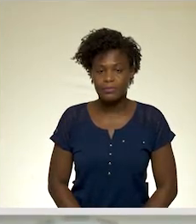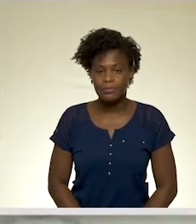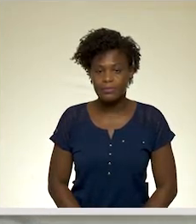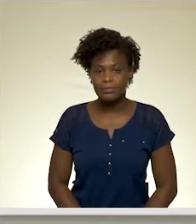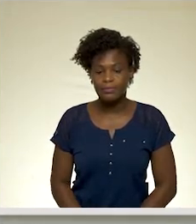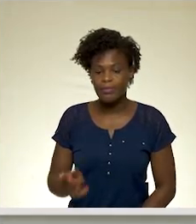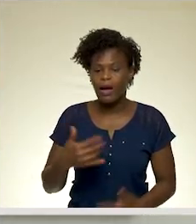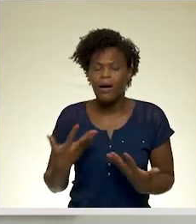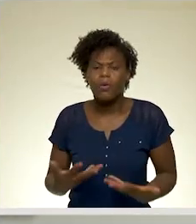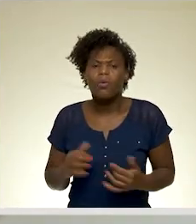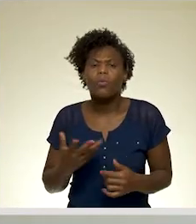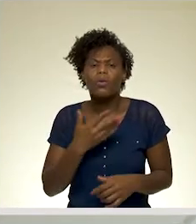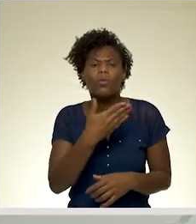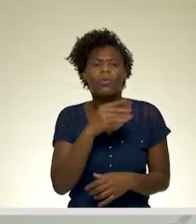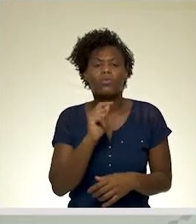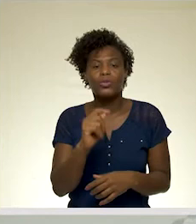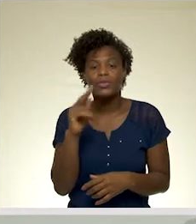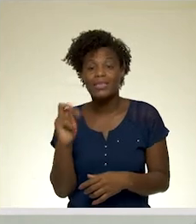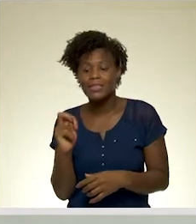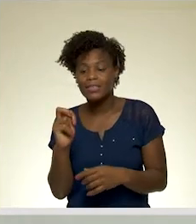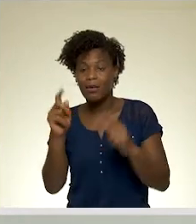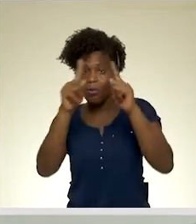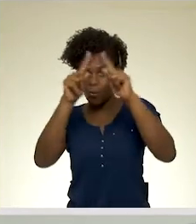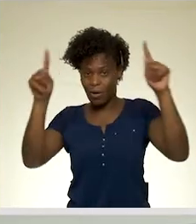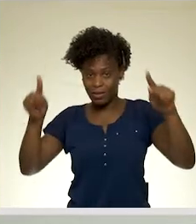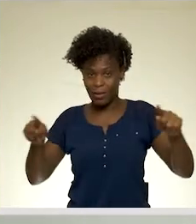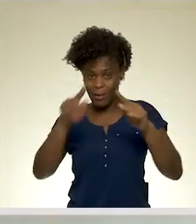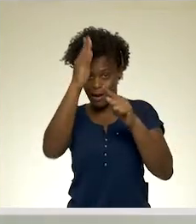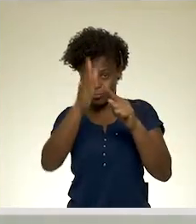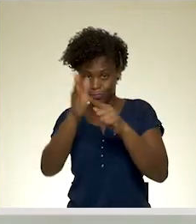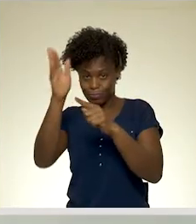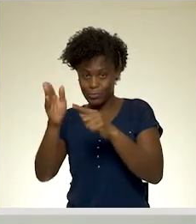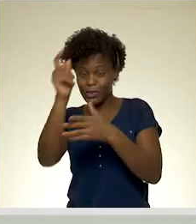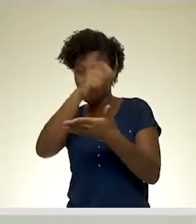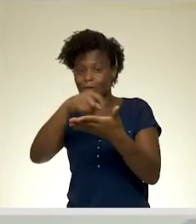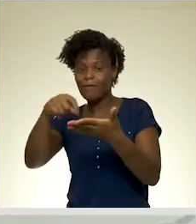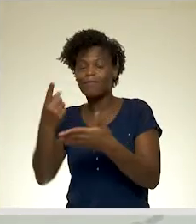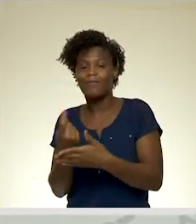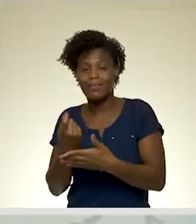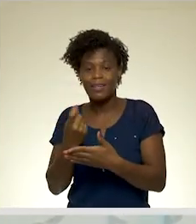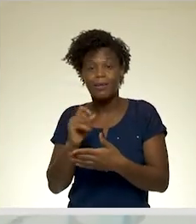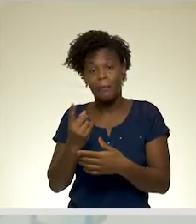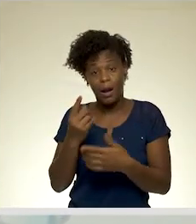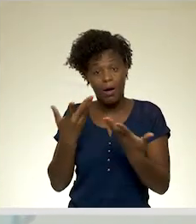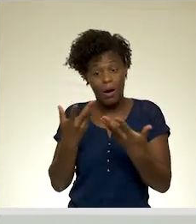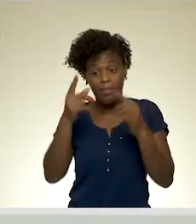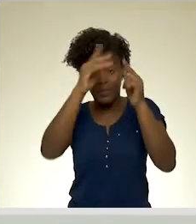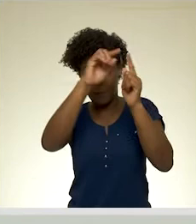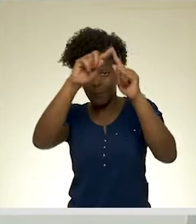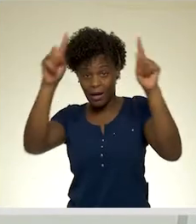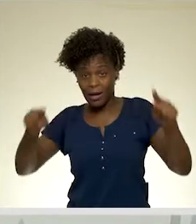E agora, 1.3, completa a tabela. Como que vamos completar a tabela, minha gente? Para completar a